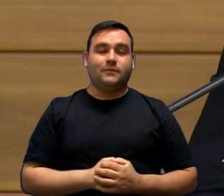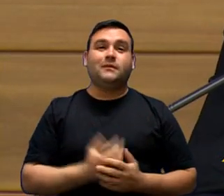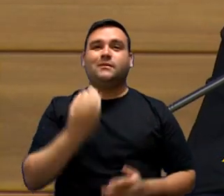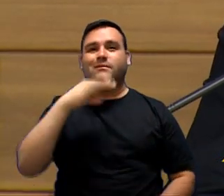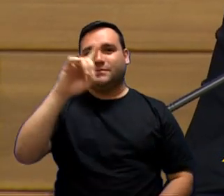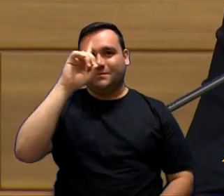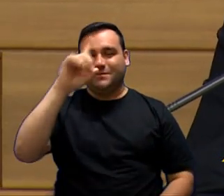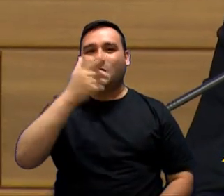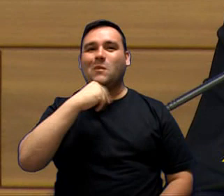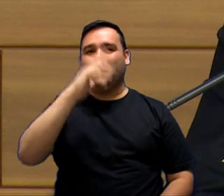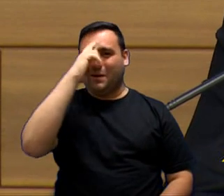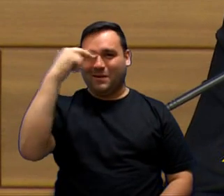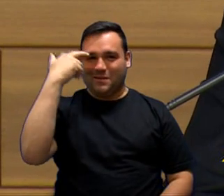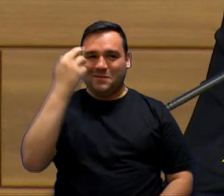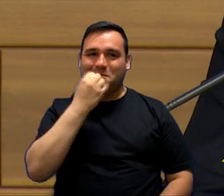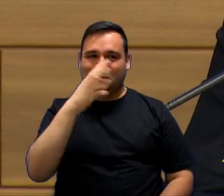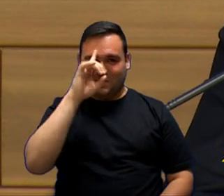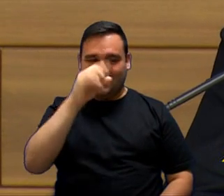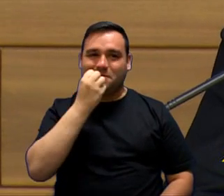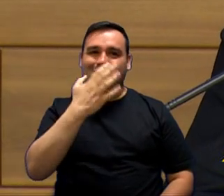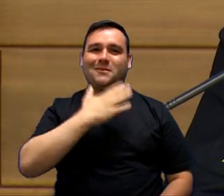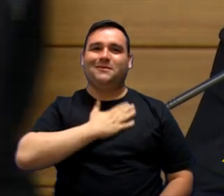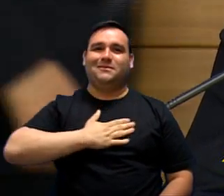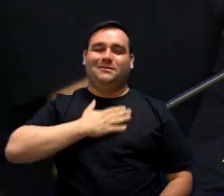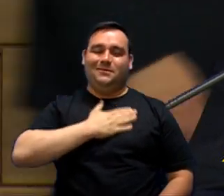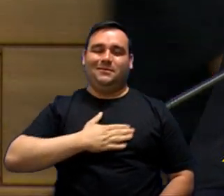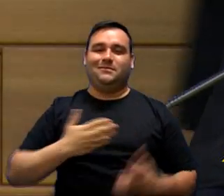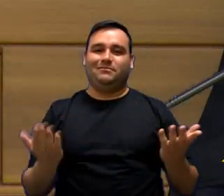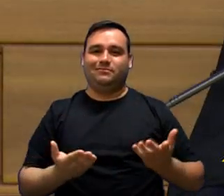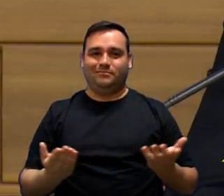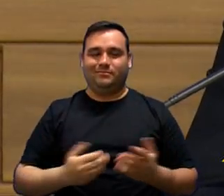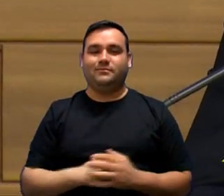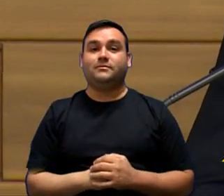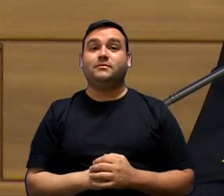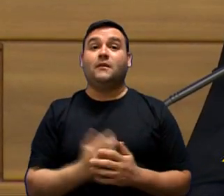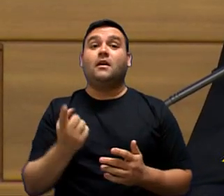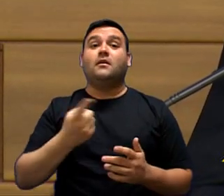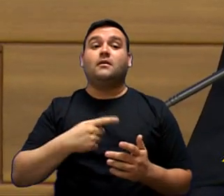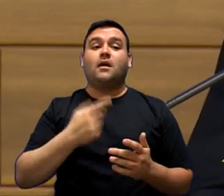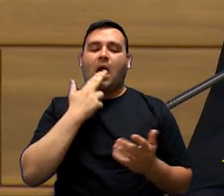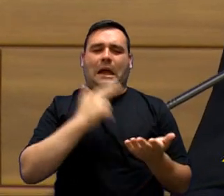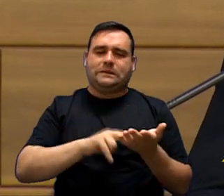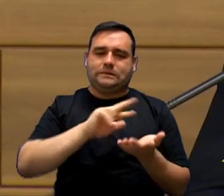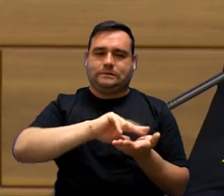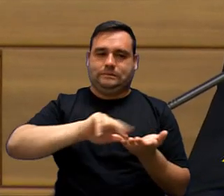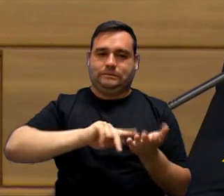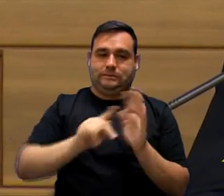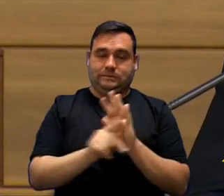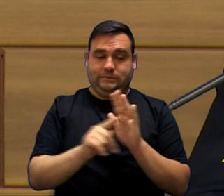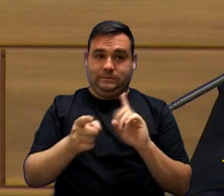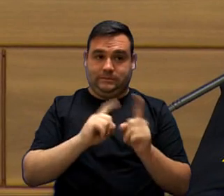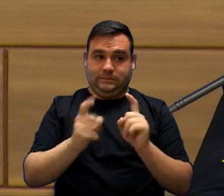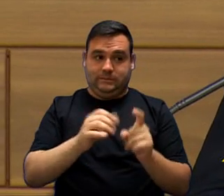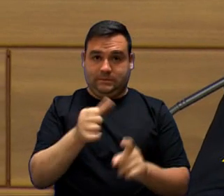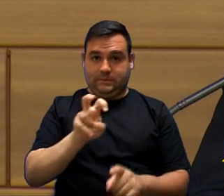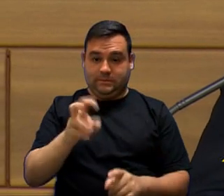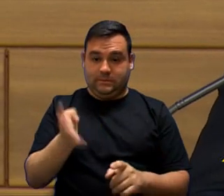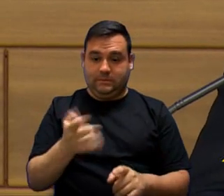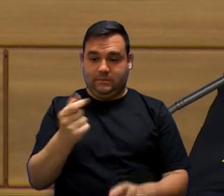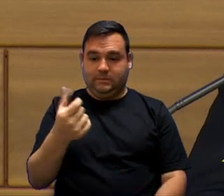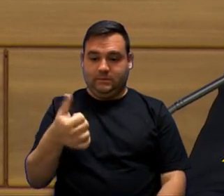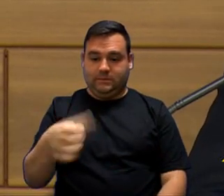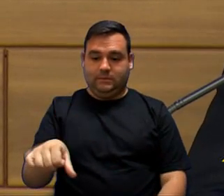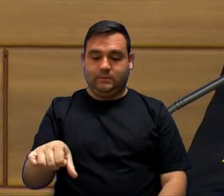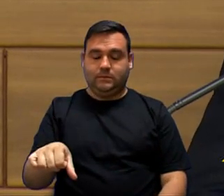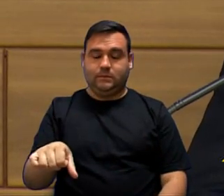Bom dia, militão. Tudo bem contigo, rapaz? Prazer ter você aqui com a gente. Expediente externo da sessão ordinária